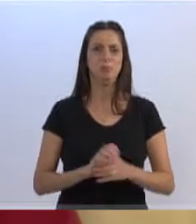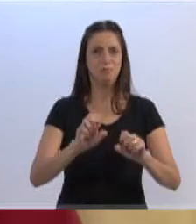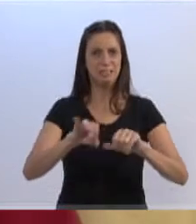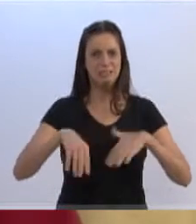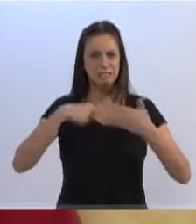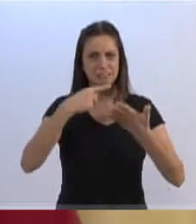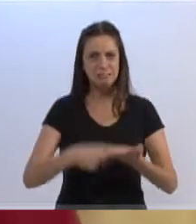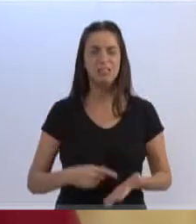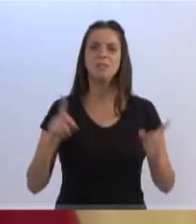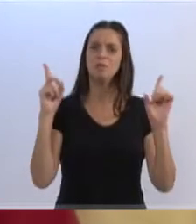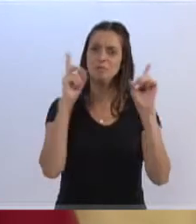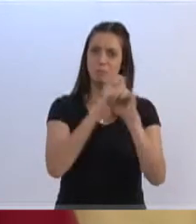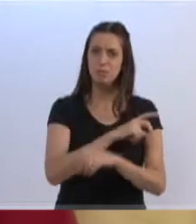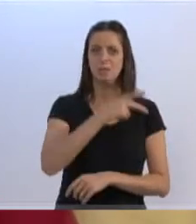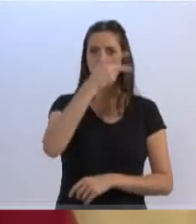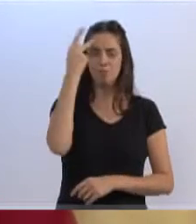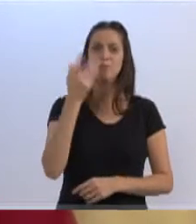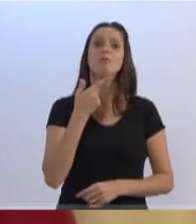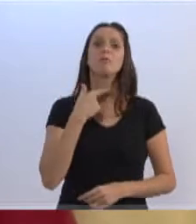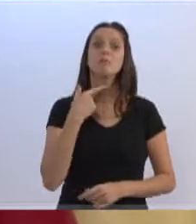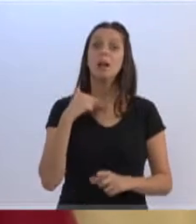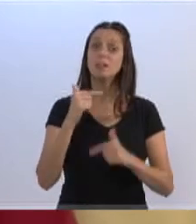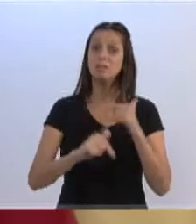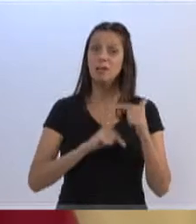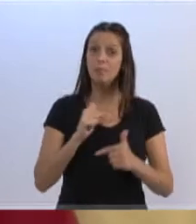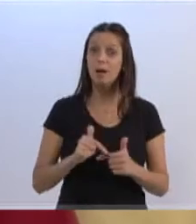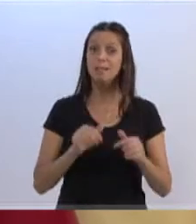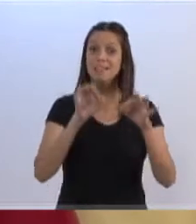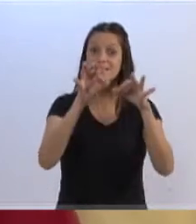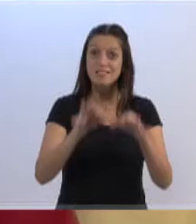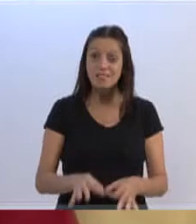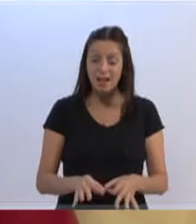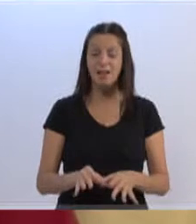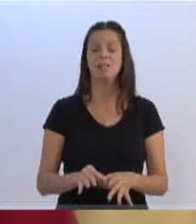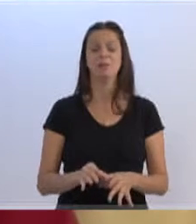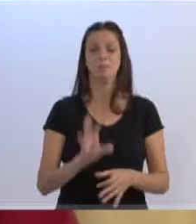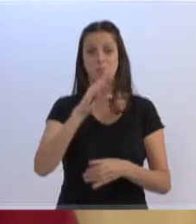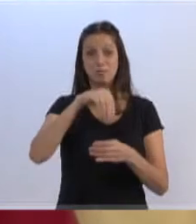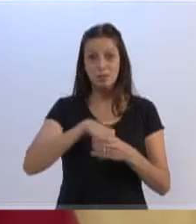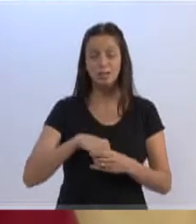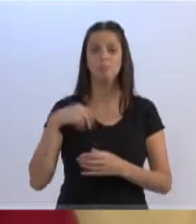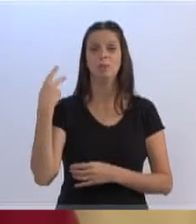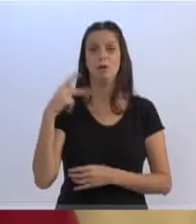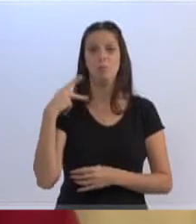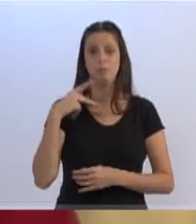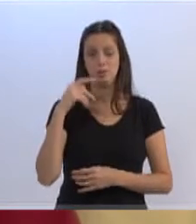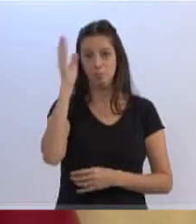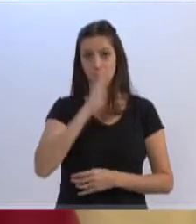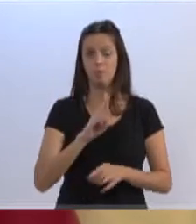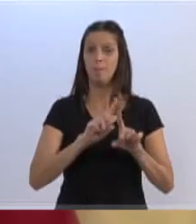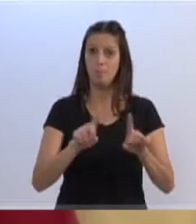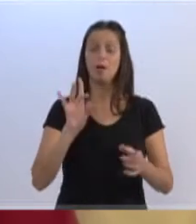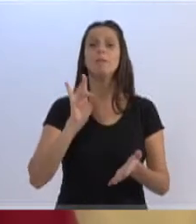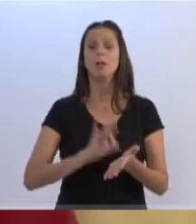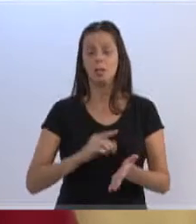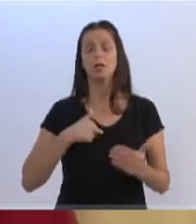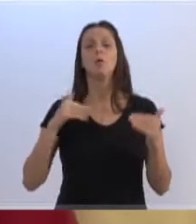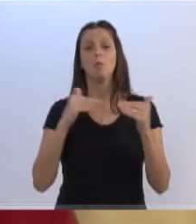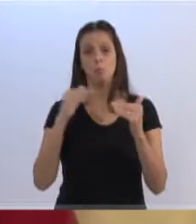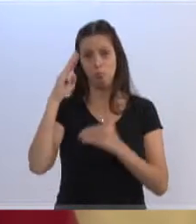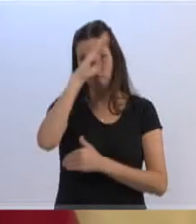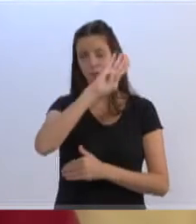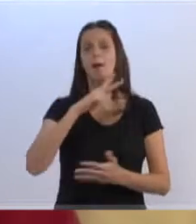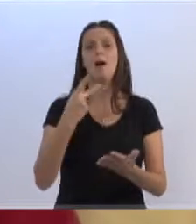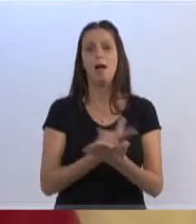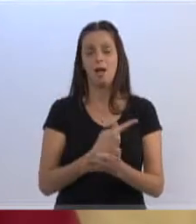quem quer fazer um trabalho sério na política do nosso país. Agora, o Bolsonaro se equivocou, sim, quando